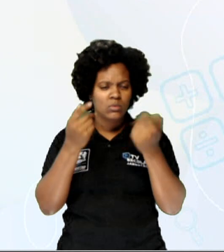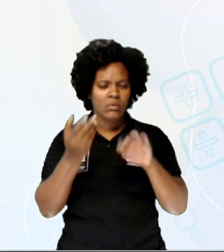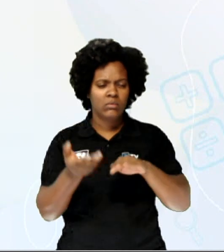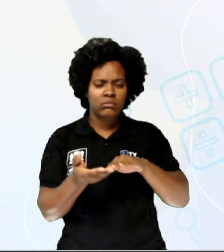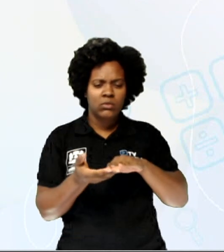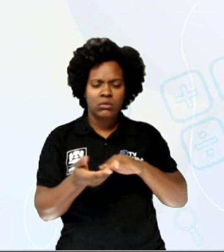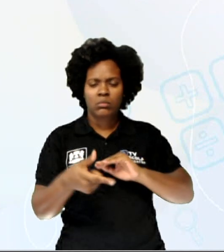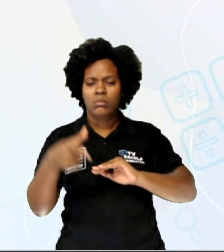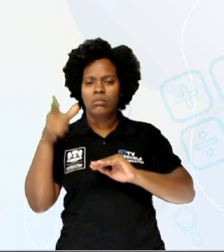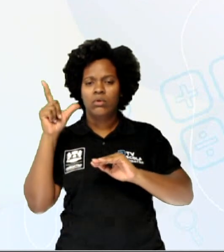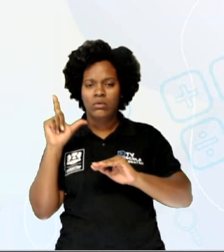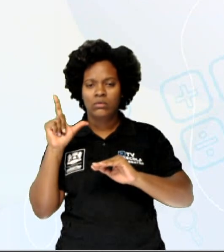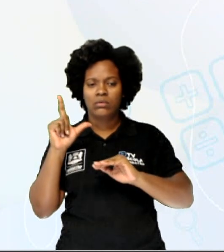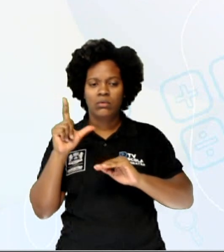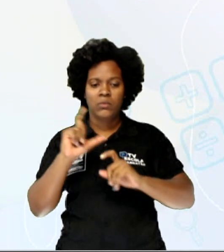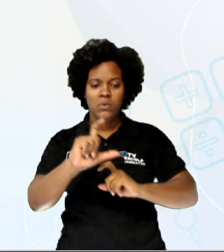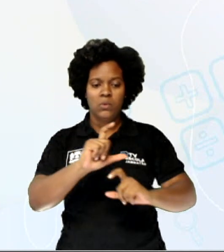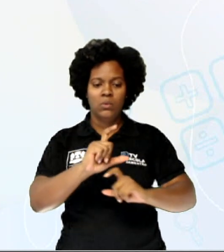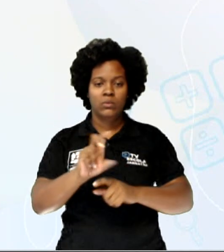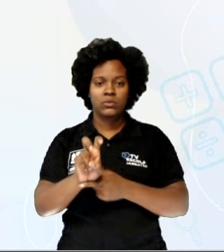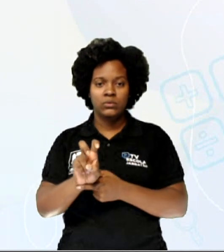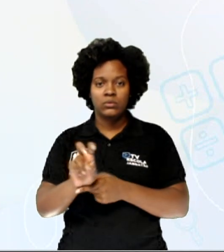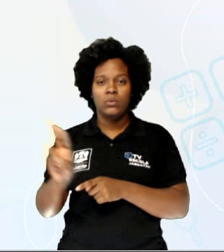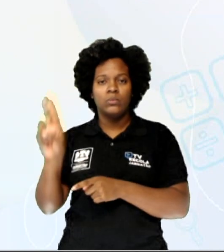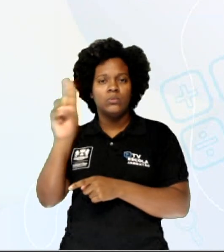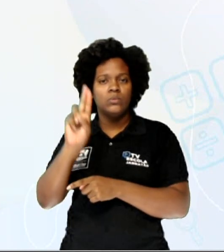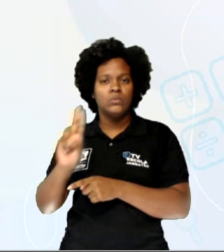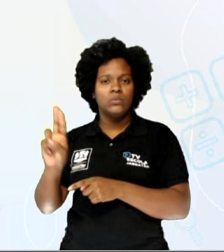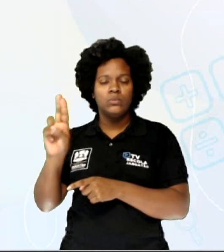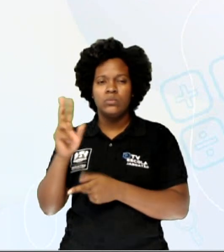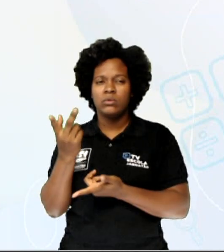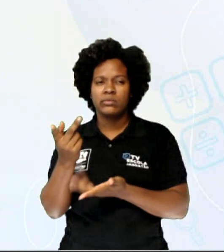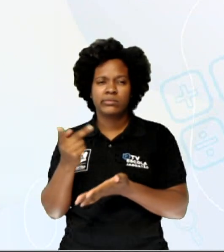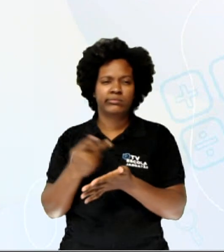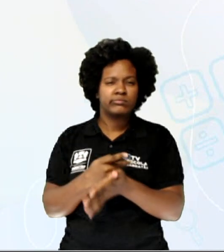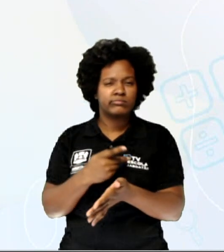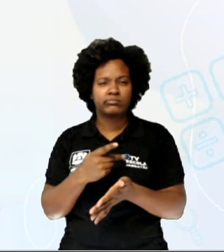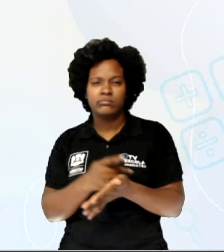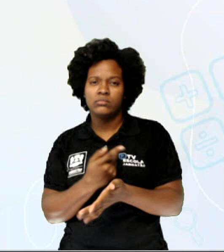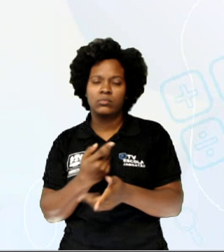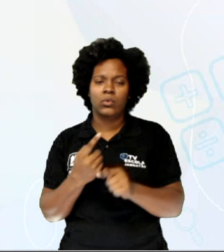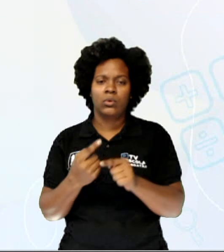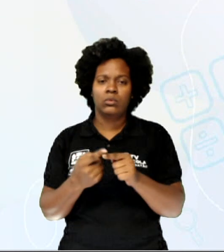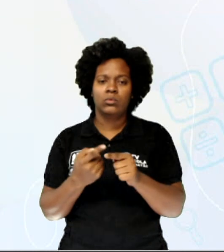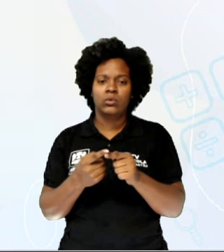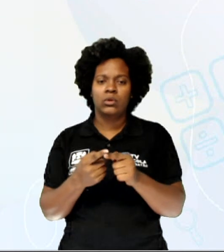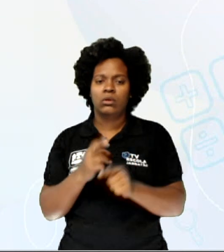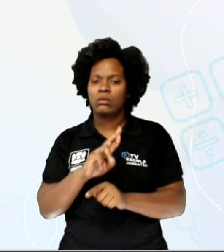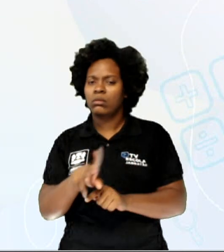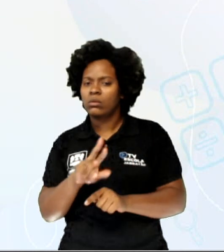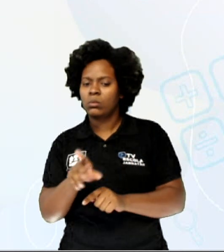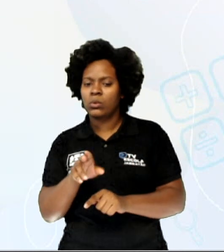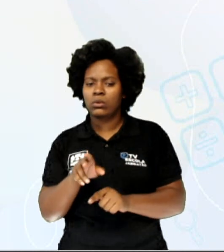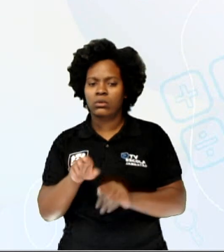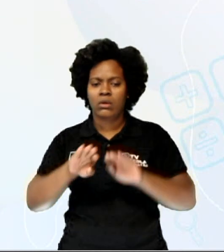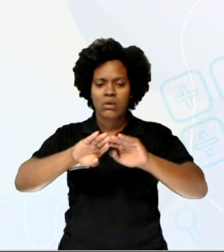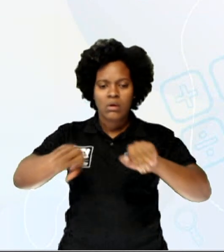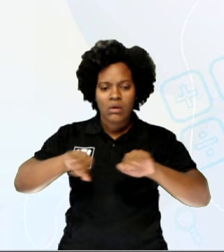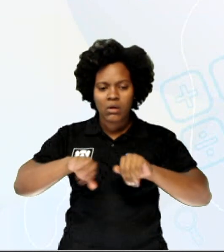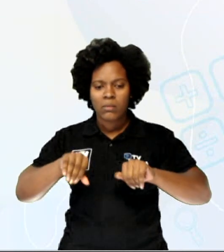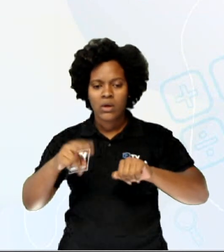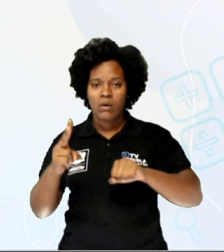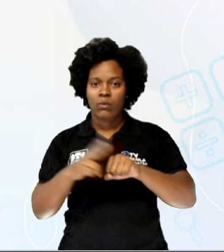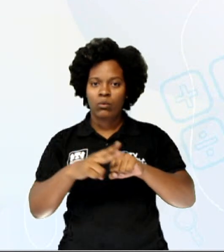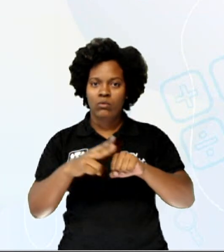no quinto parágrafo, foi utilizada equivocadamente, uma vez que não se deveria separar o verbo do